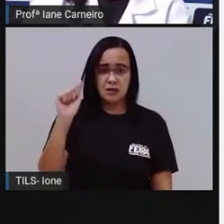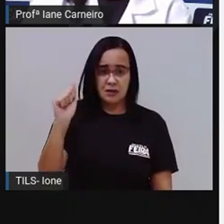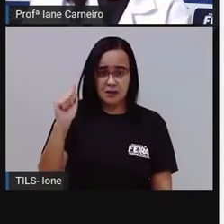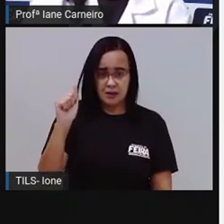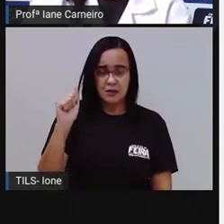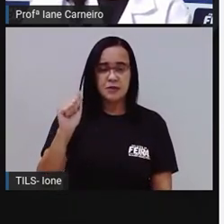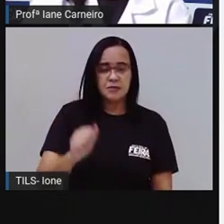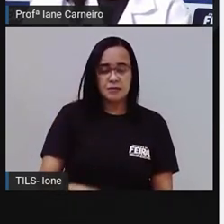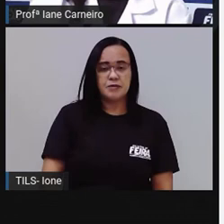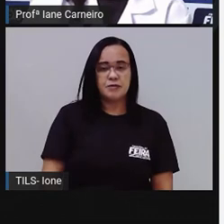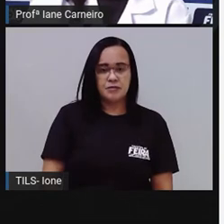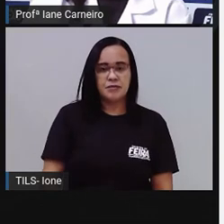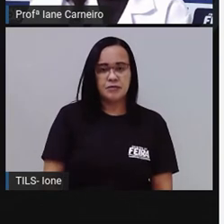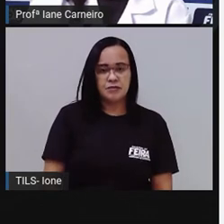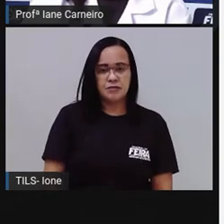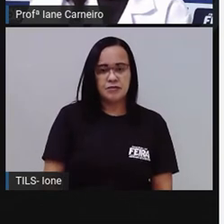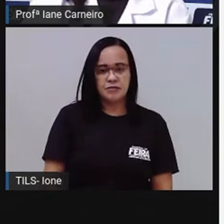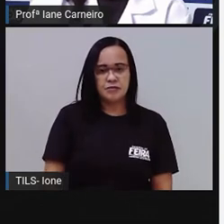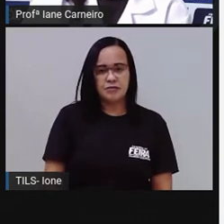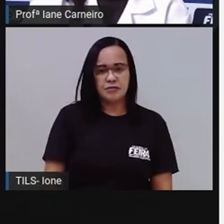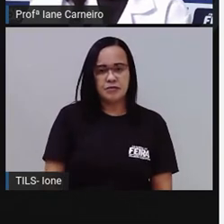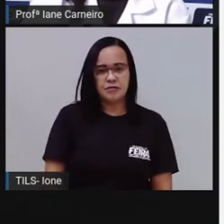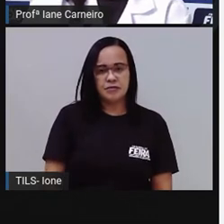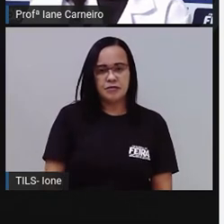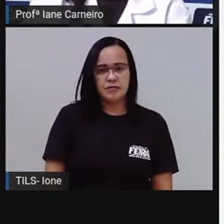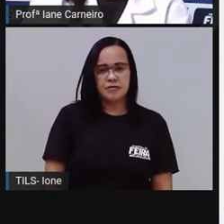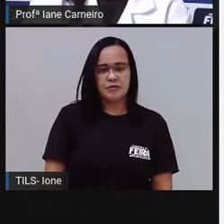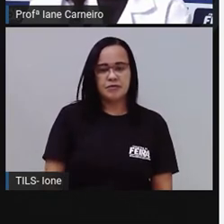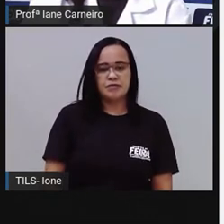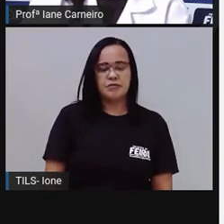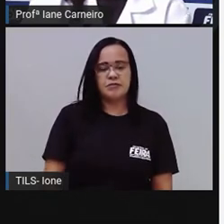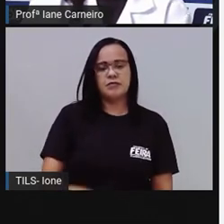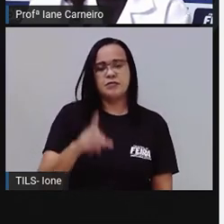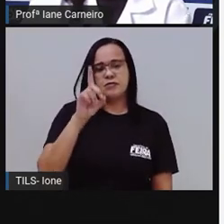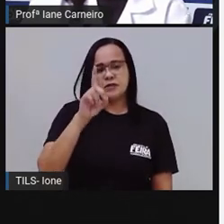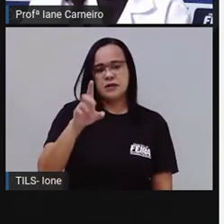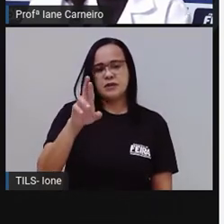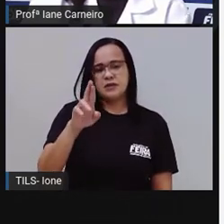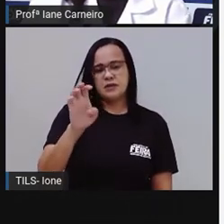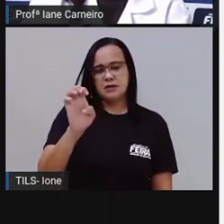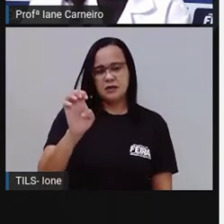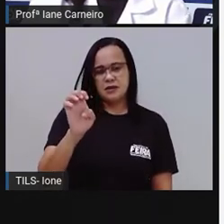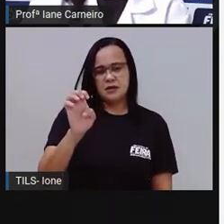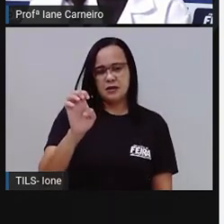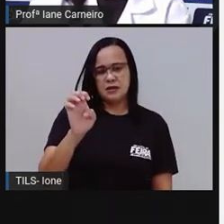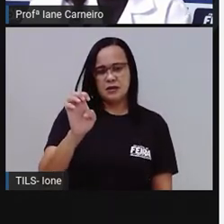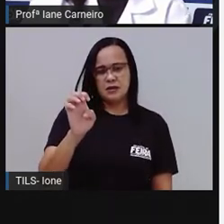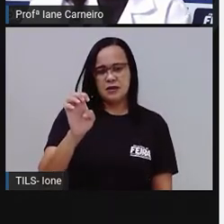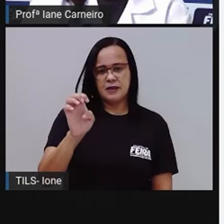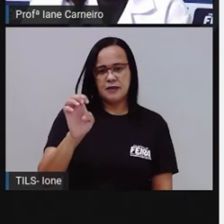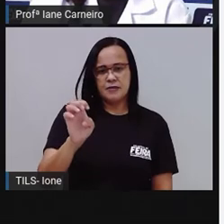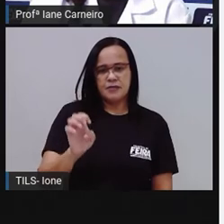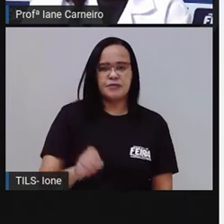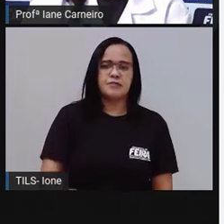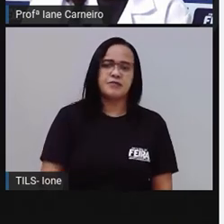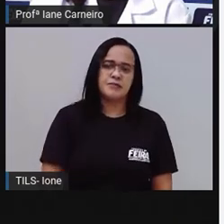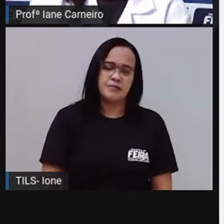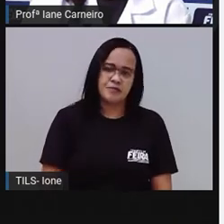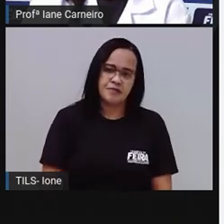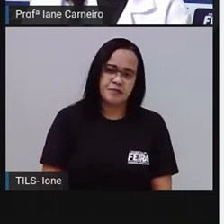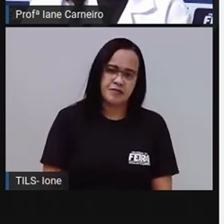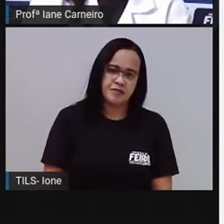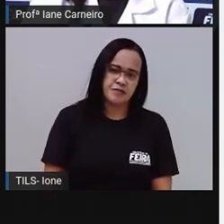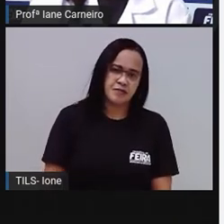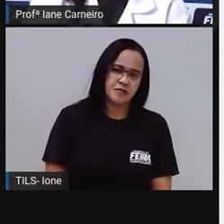certo? Vamos analisar o dre. Então, vai ter casos que vai ser a consoante de,